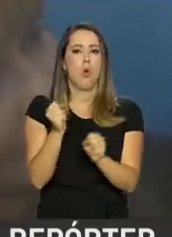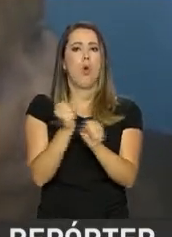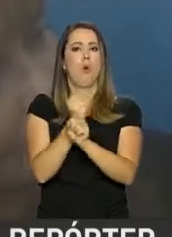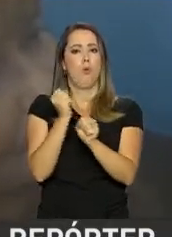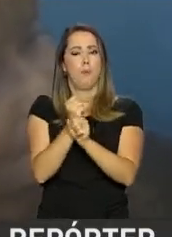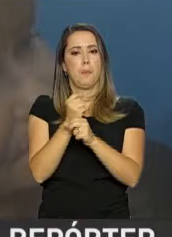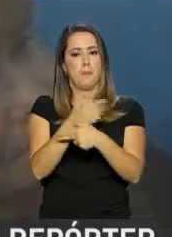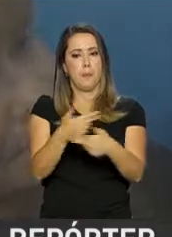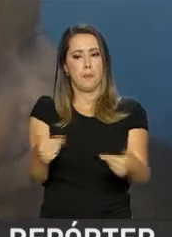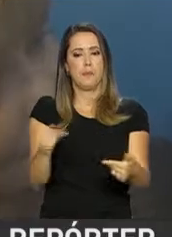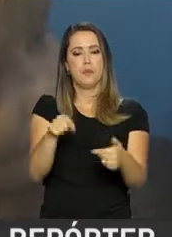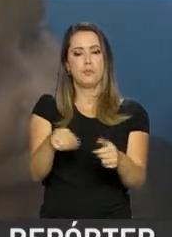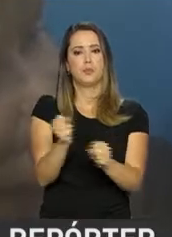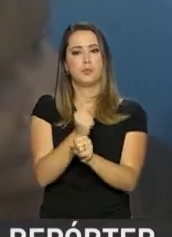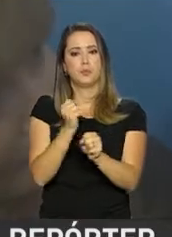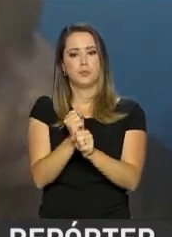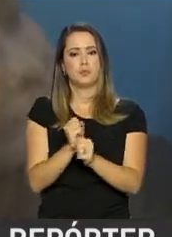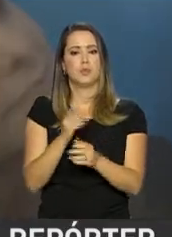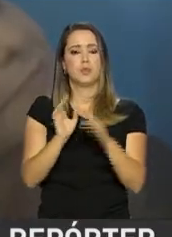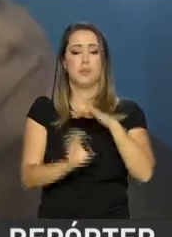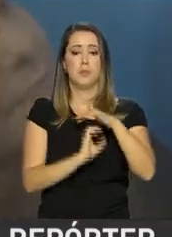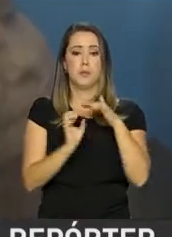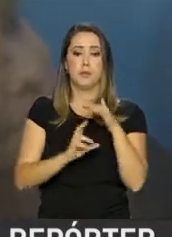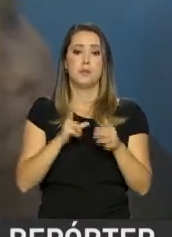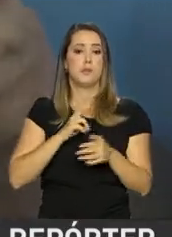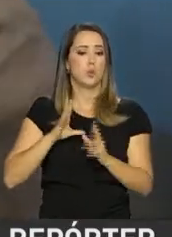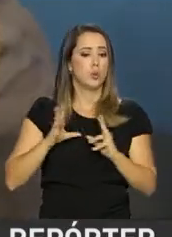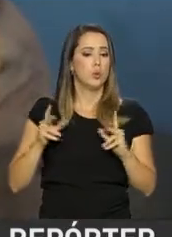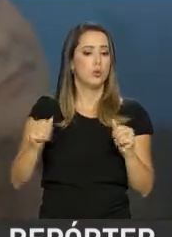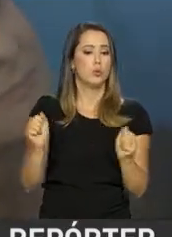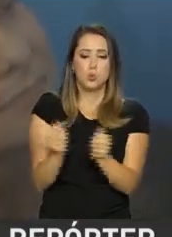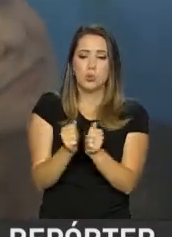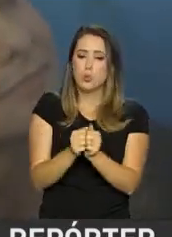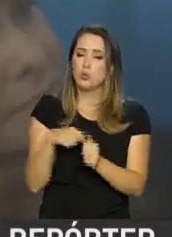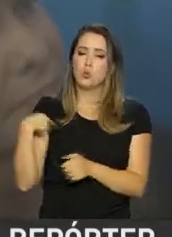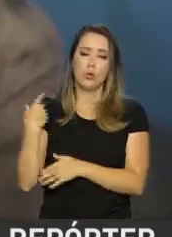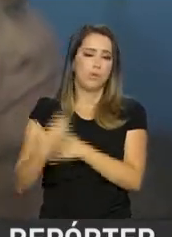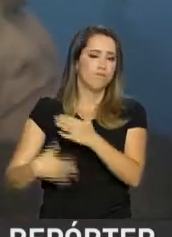públicas e empréstimos para os empreendedores privados, tudo ao mesmo tempo, nós então avançaremos.